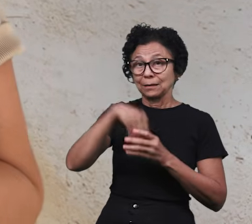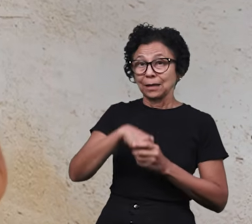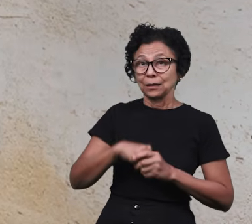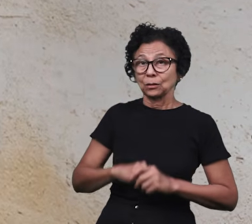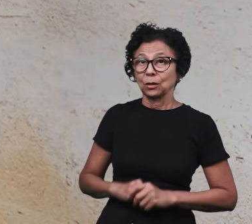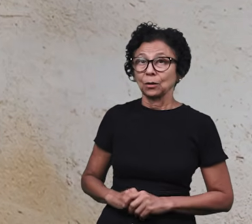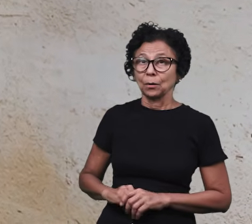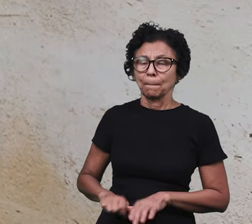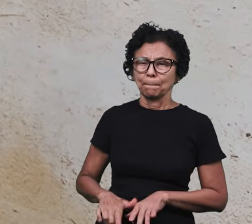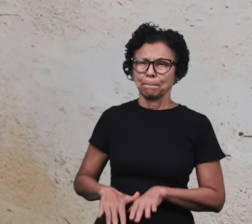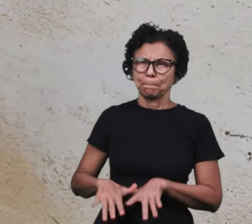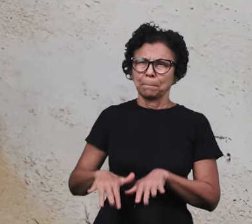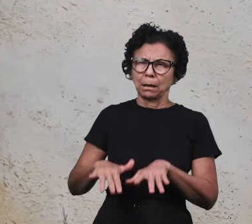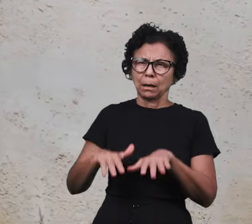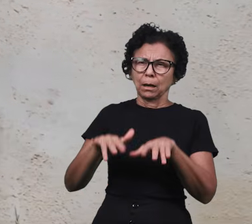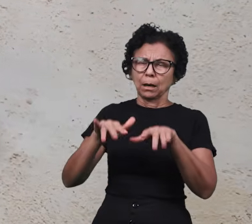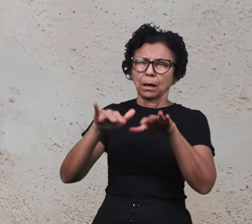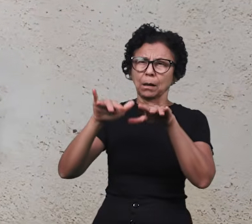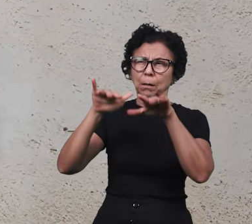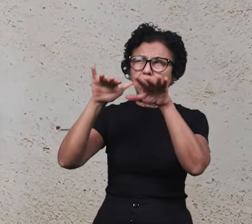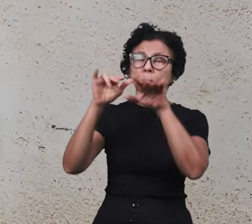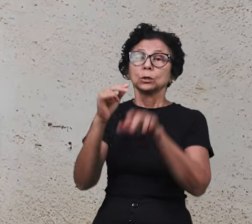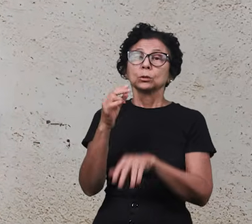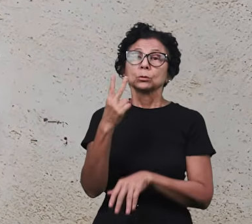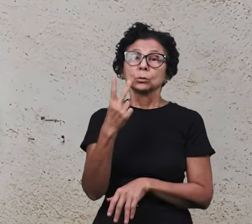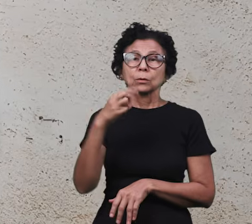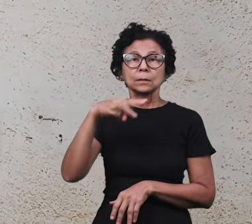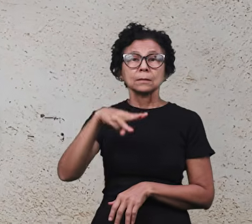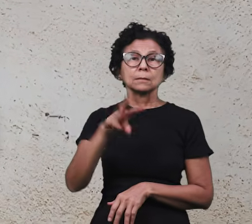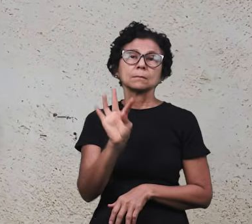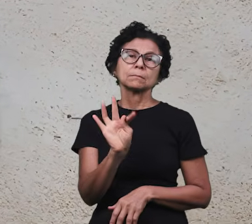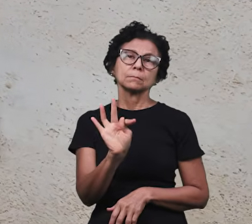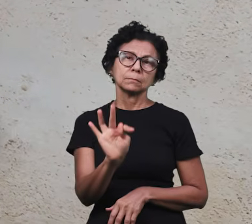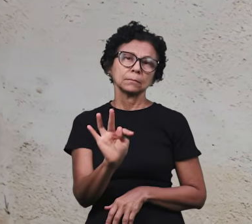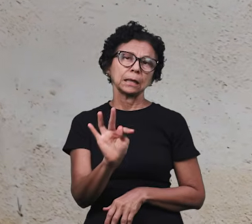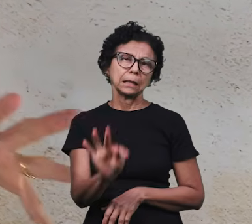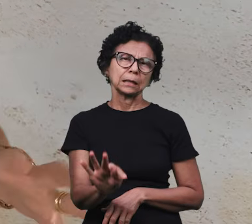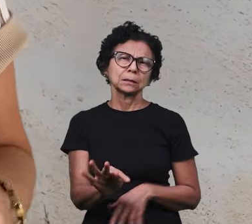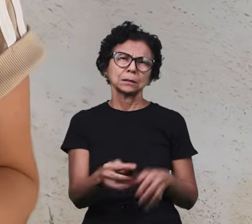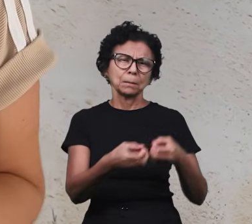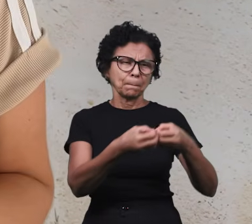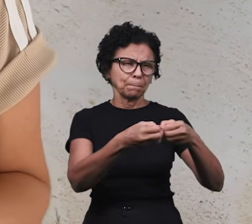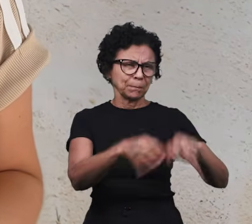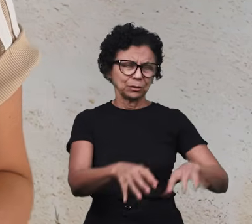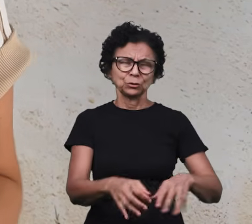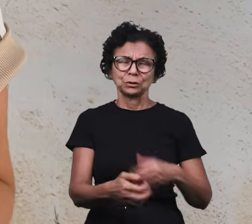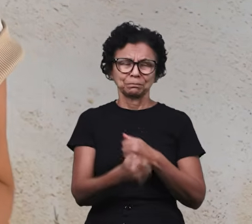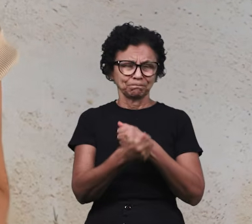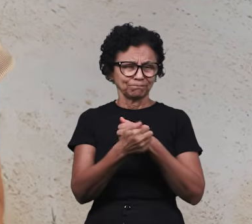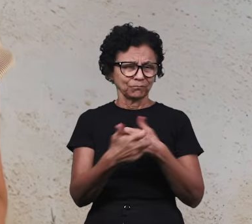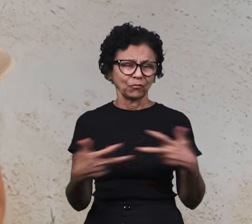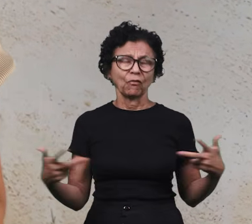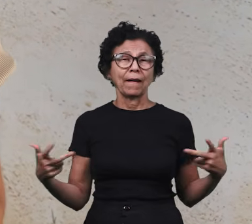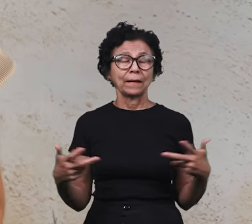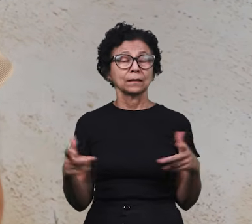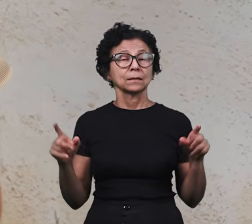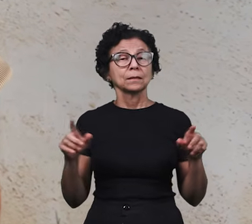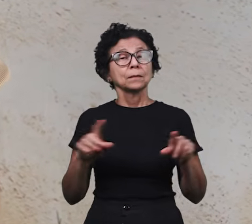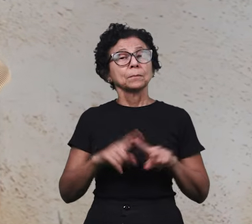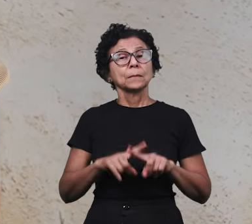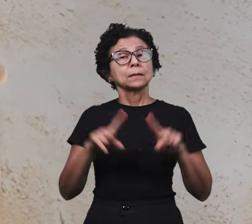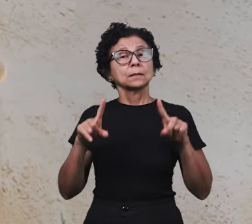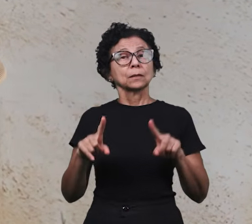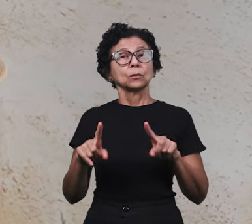igreja, ela atingiu uma altura de 2 metros, onde tivemos aqui grandes perdas. Mas os irmãos,